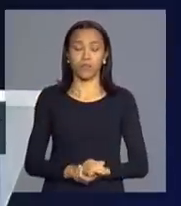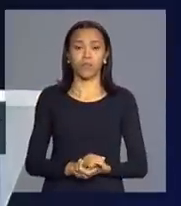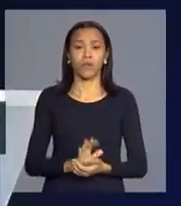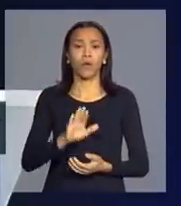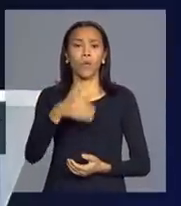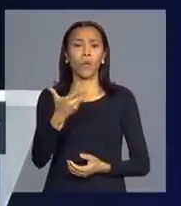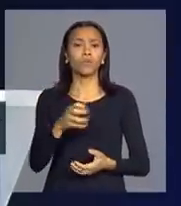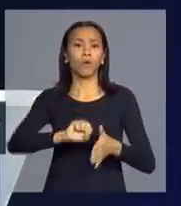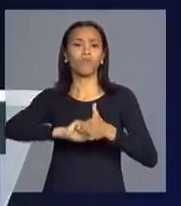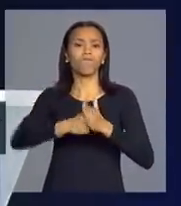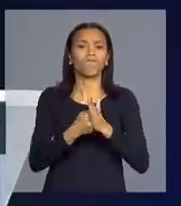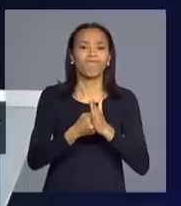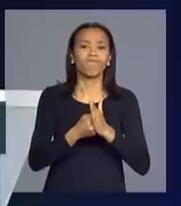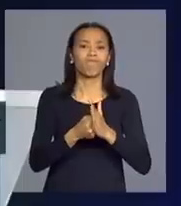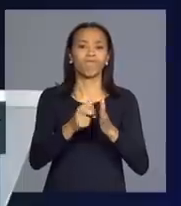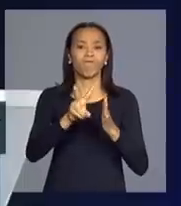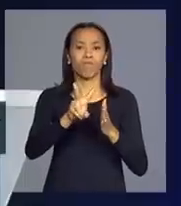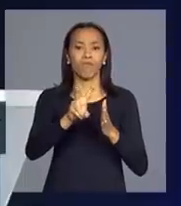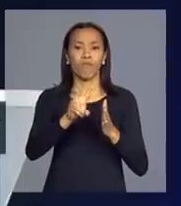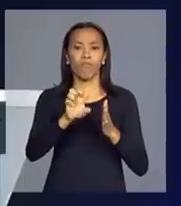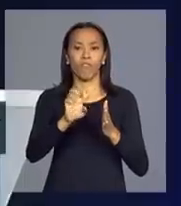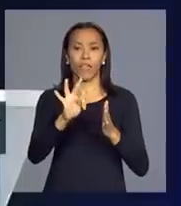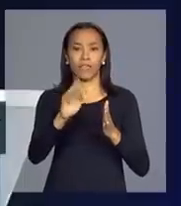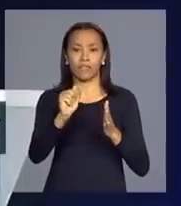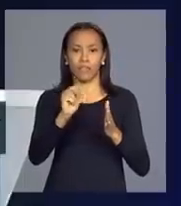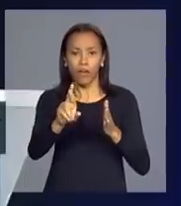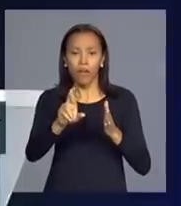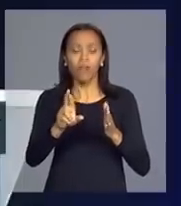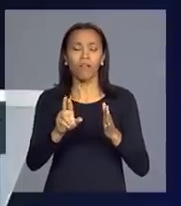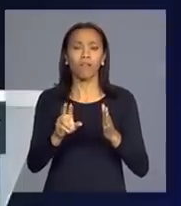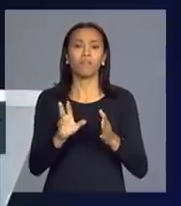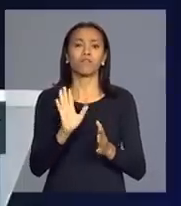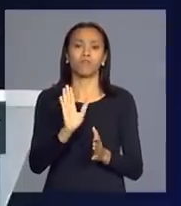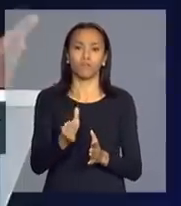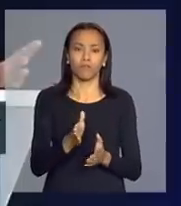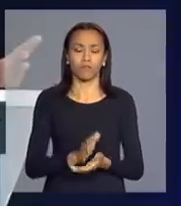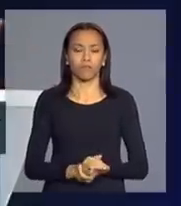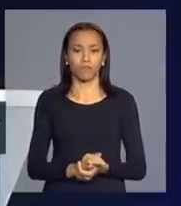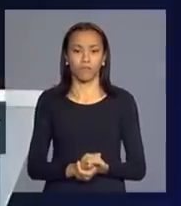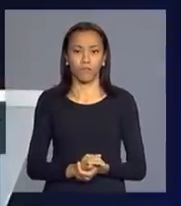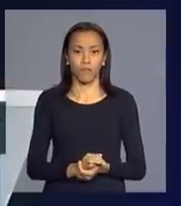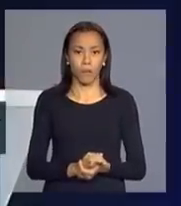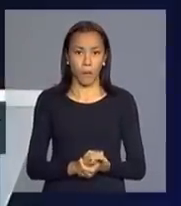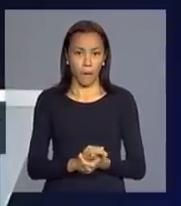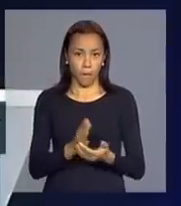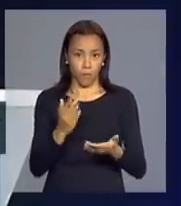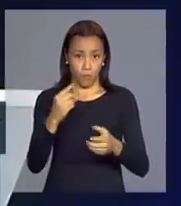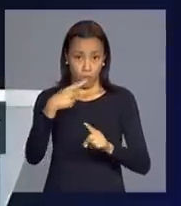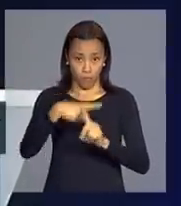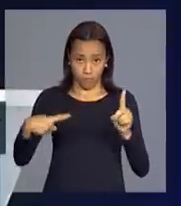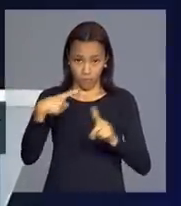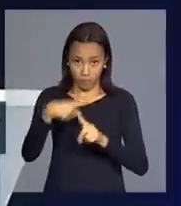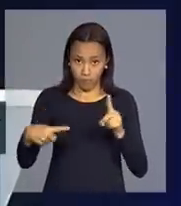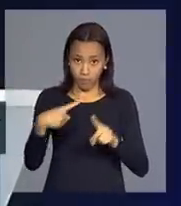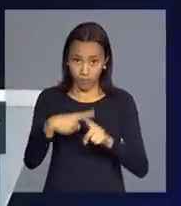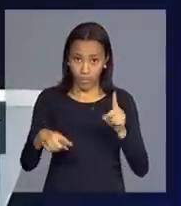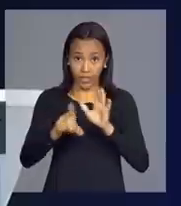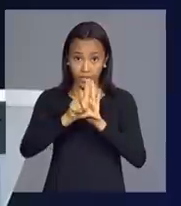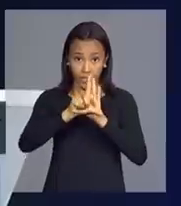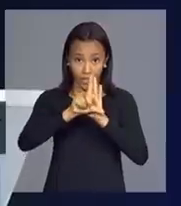vetei a medida, aliás, vetei a parte da